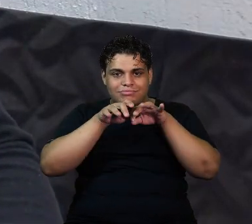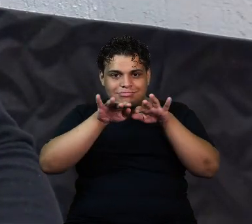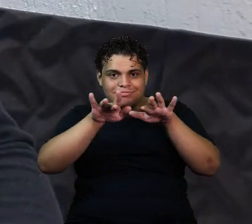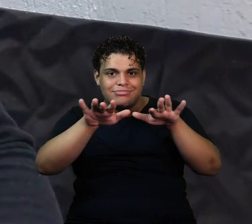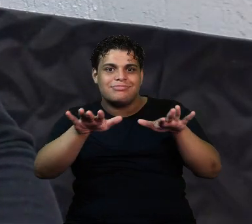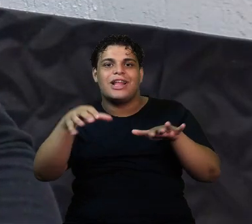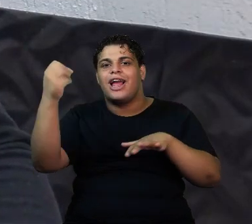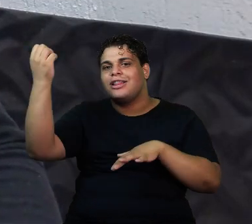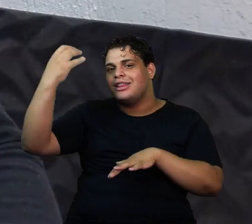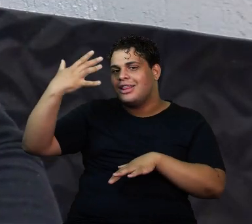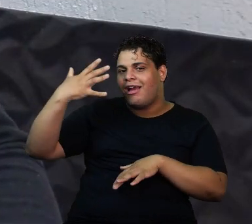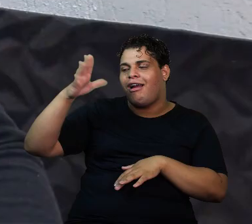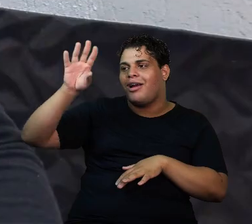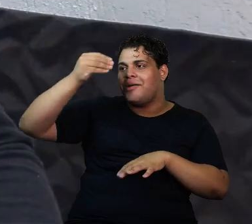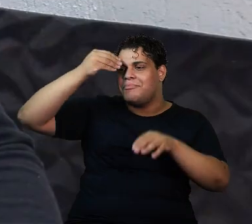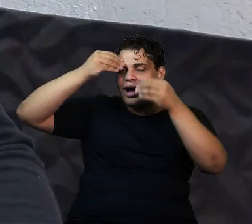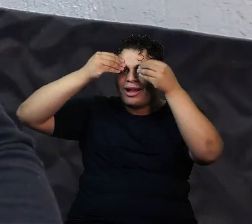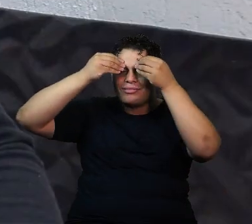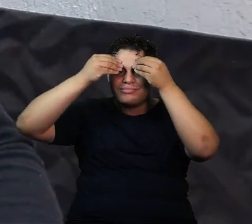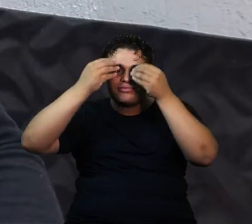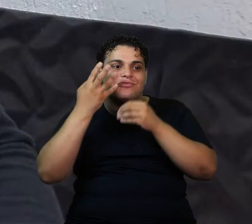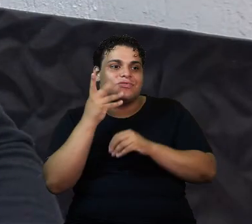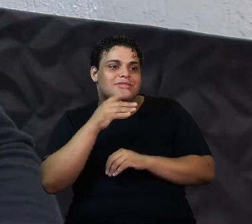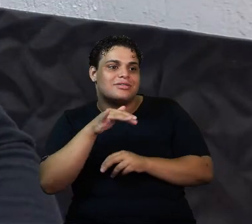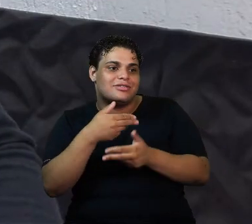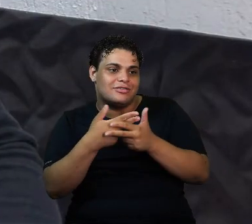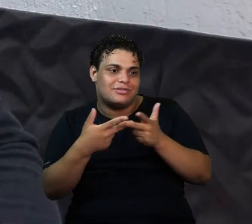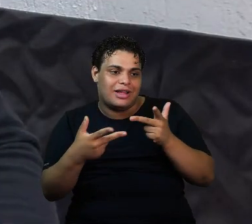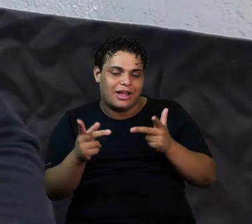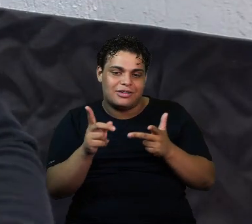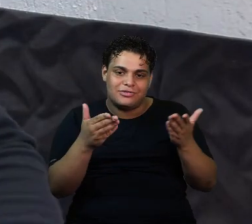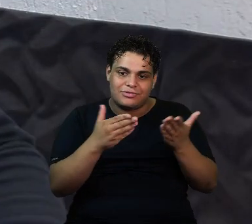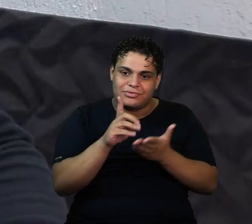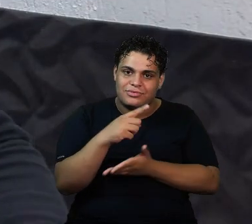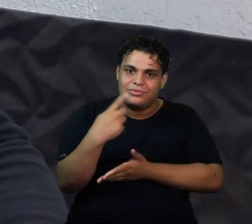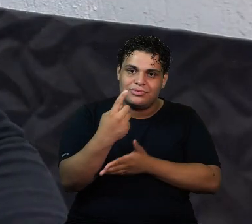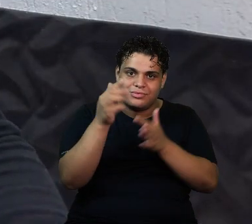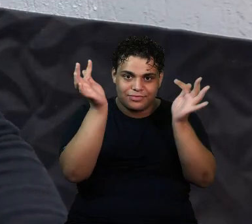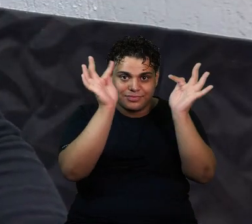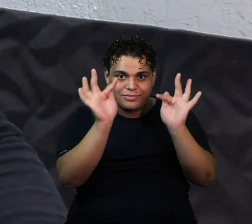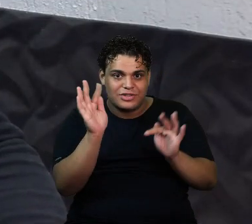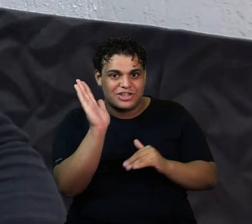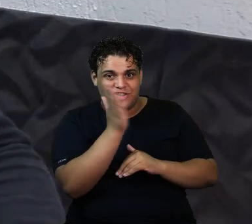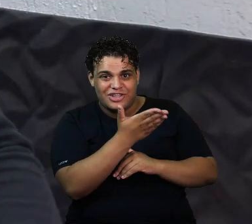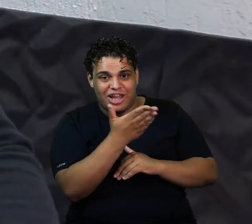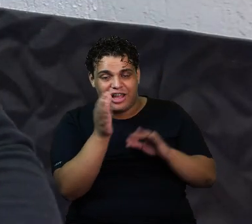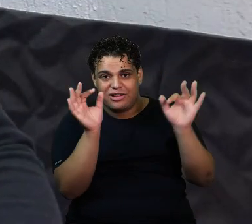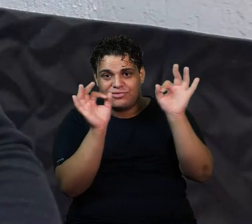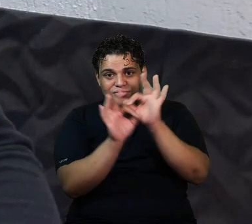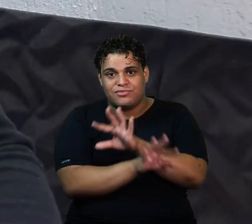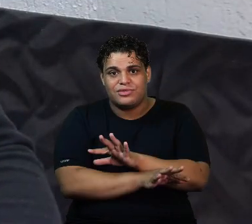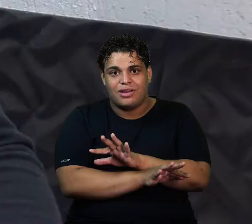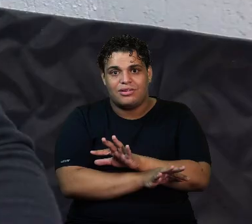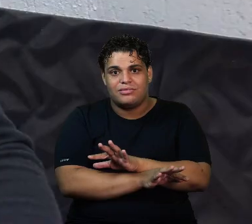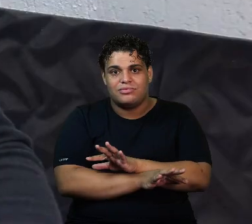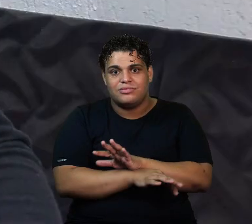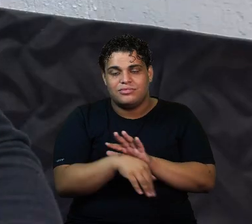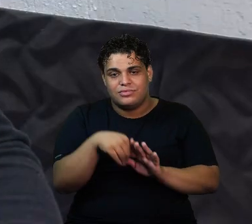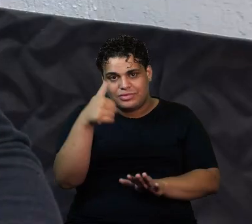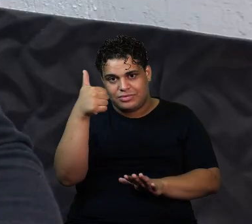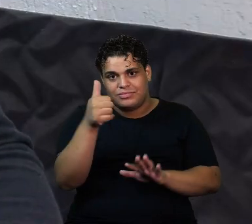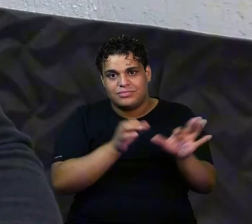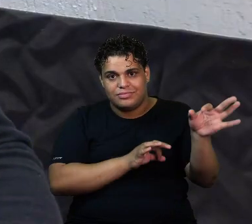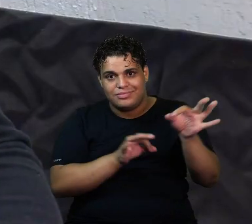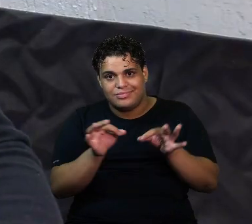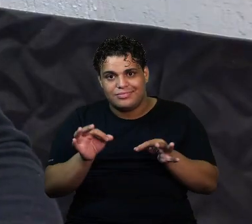de tantas crianças, que hoje a gente fica muito feliz de estar. A gente já está no final desse projeto, né, desse primeiro projeto,